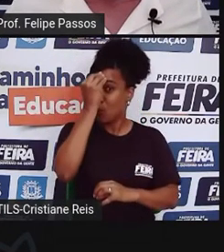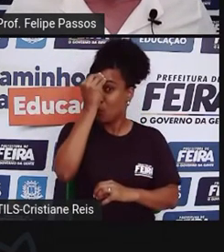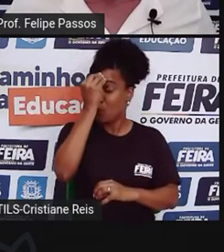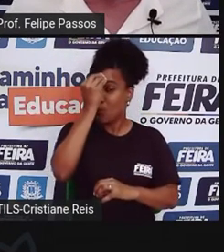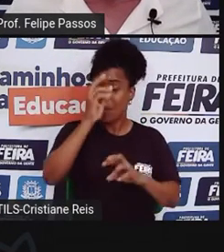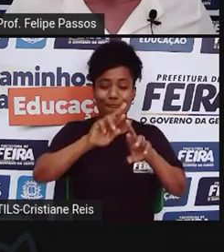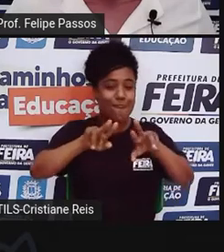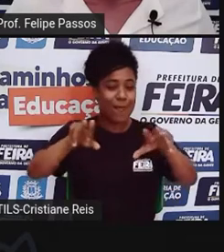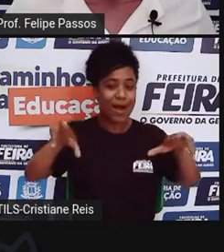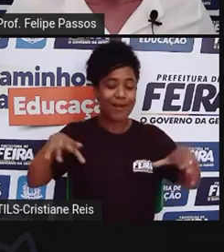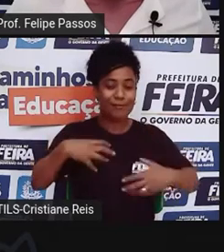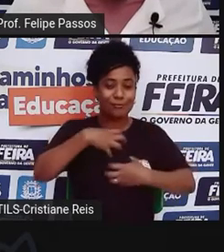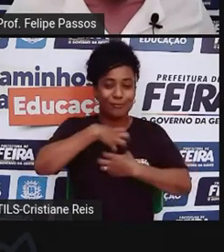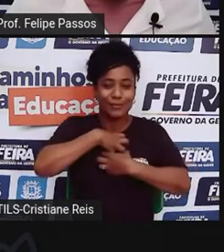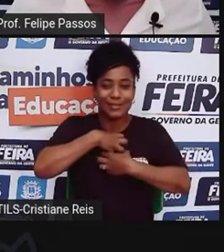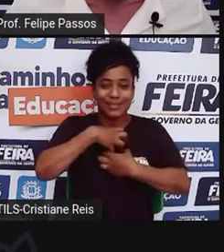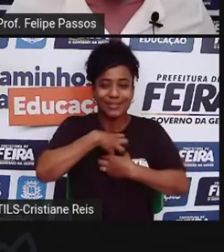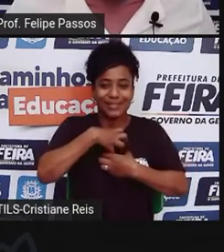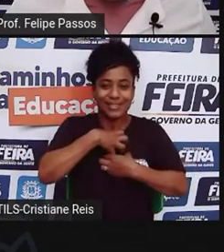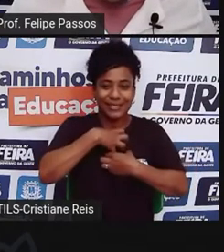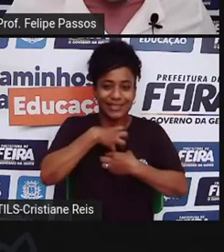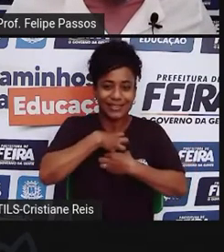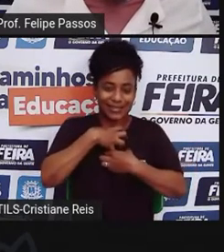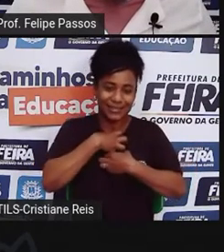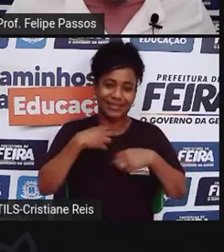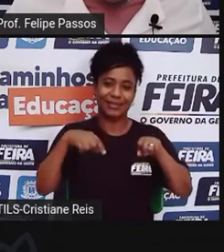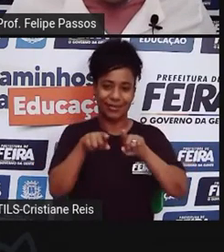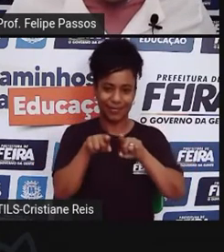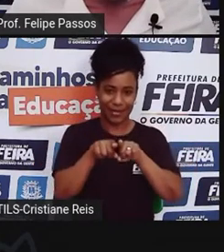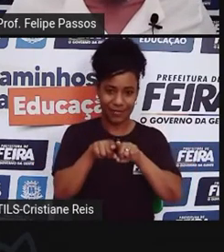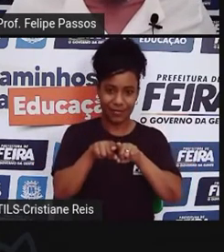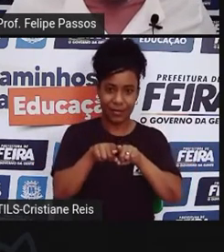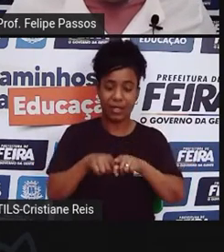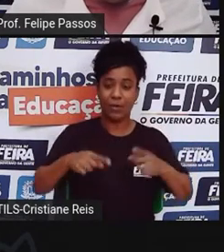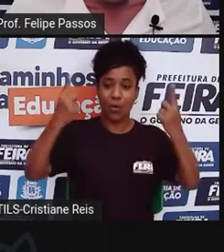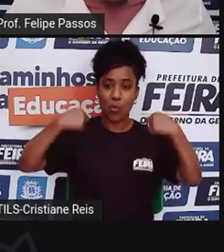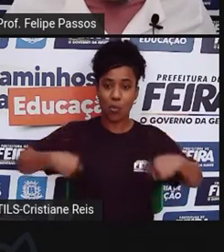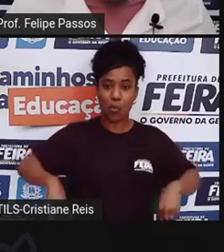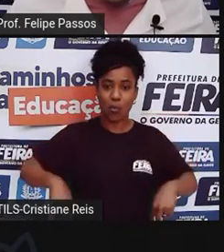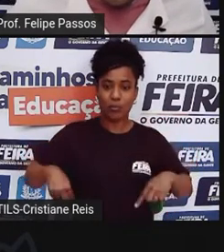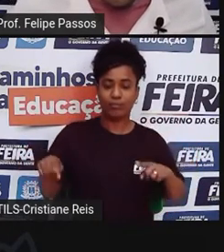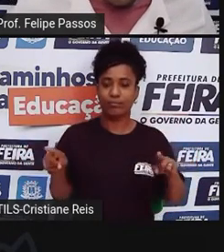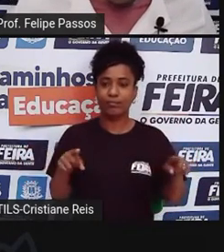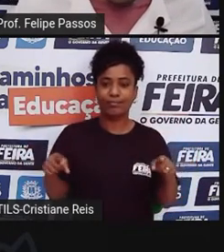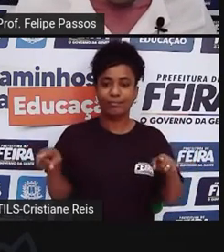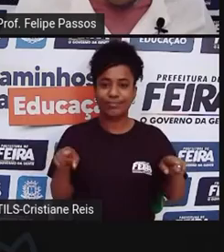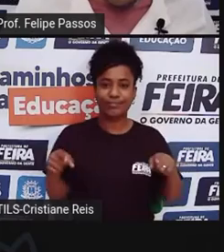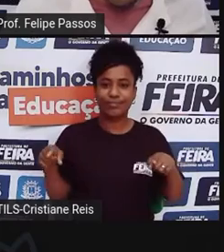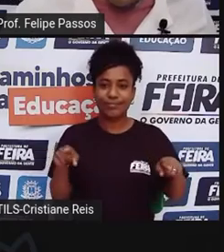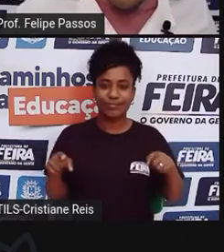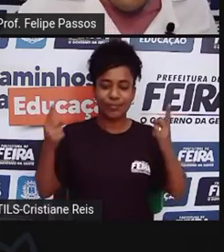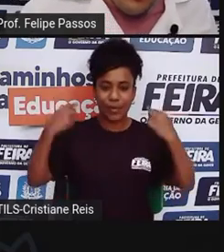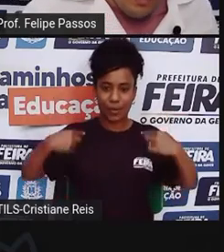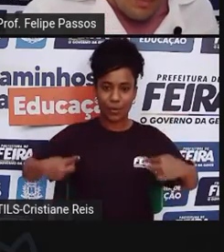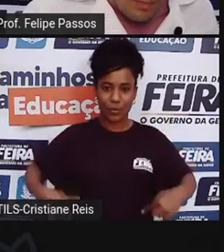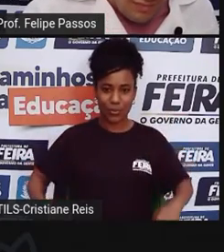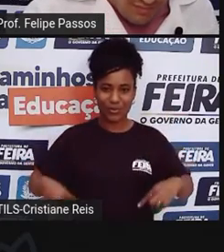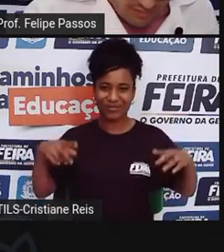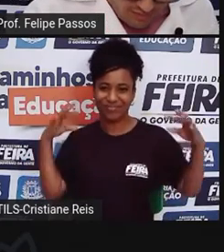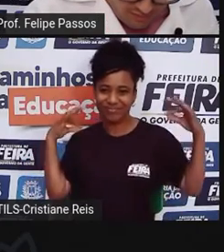com a questão dos sentimentos, e mexe com a questão da coordenação motora. E mais outros fatores que em